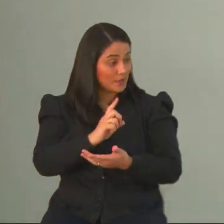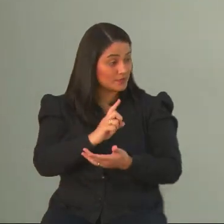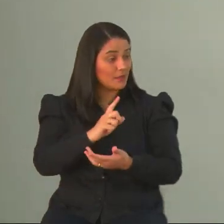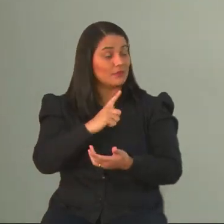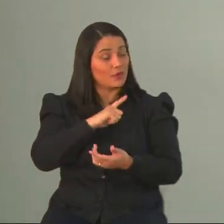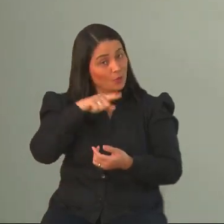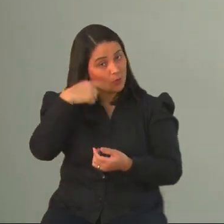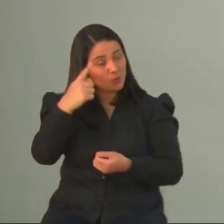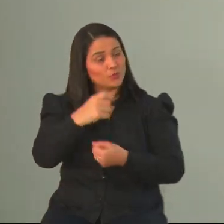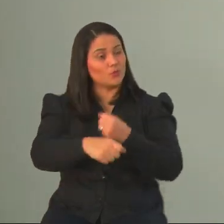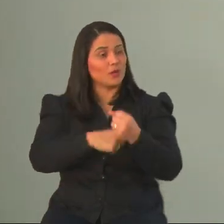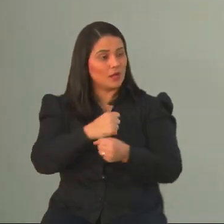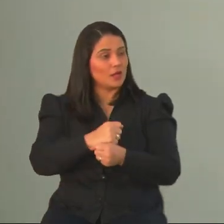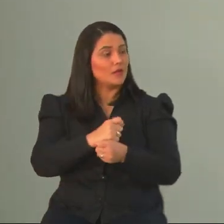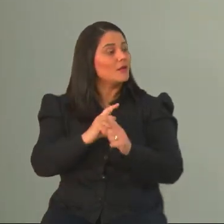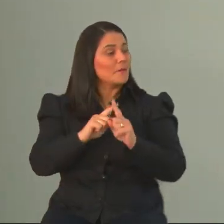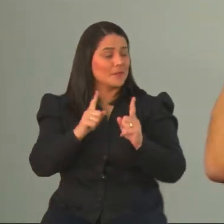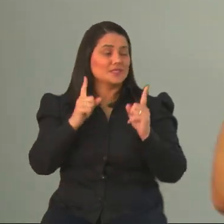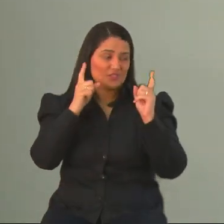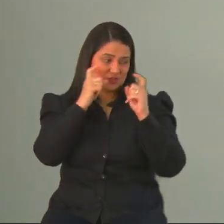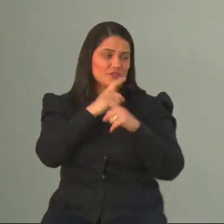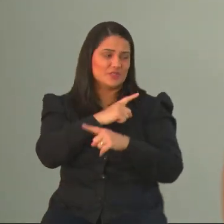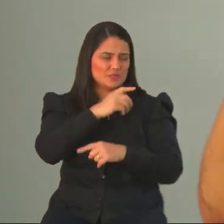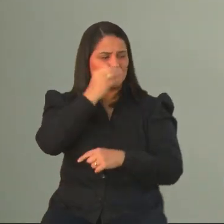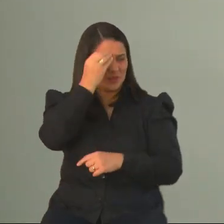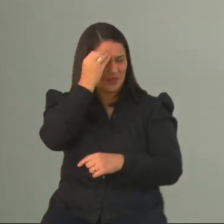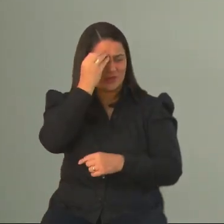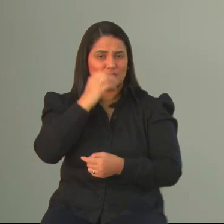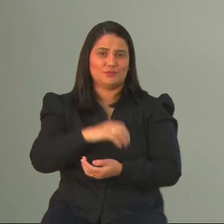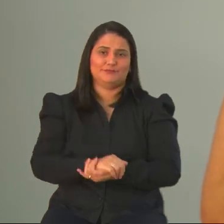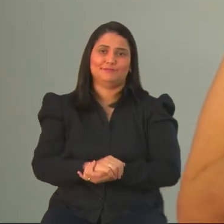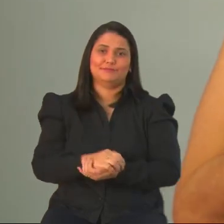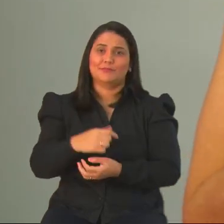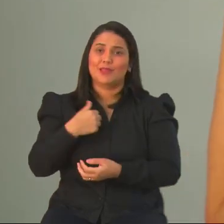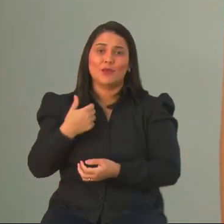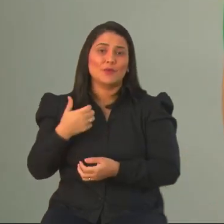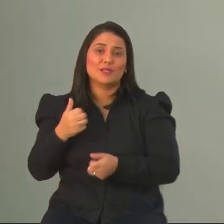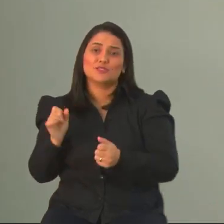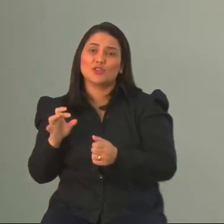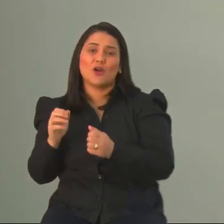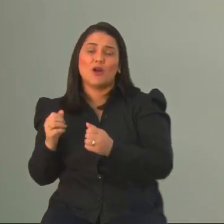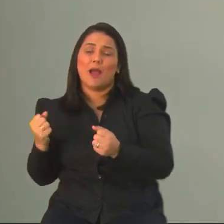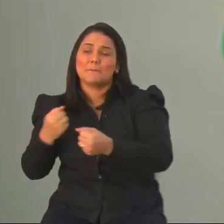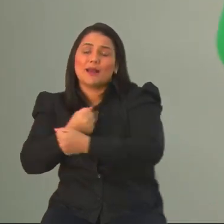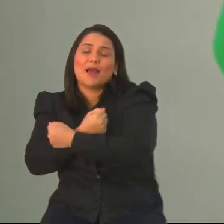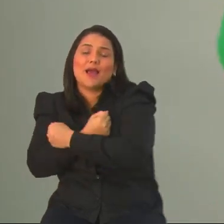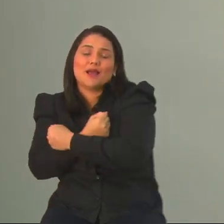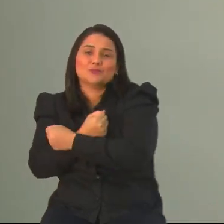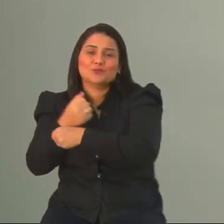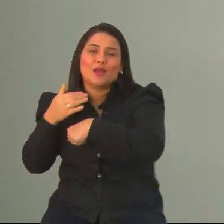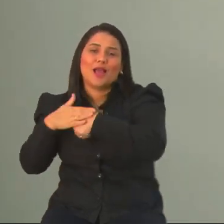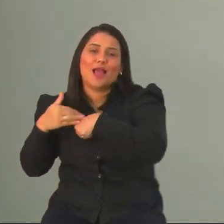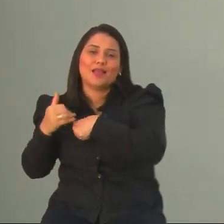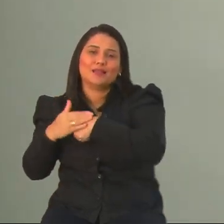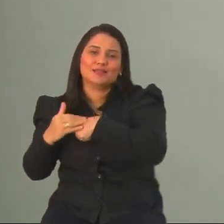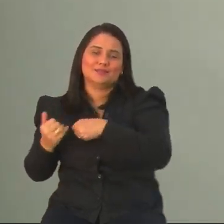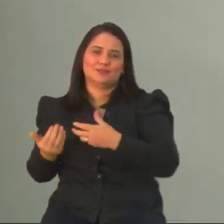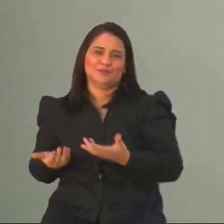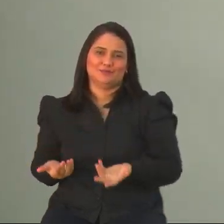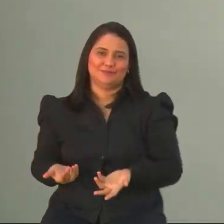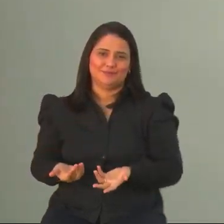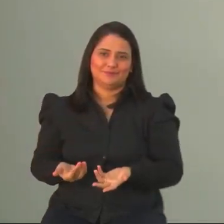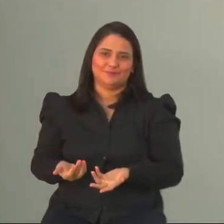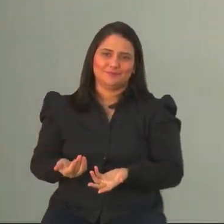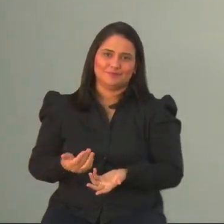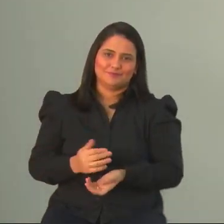mas eu te entendo, é difícil, minha filha, vem aqui. Eu só queria um ombro, amigo. Eu queria um abraço, eu queria um colo.